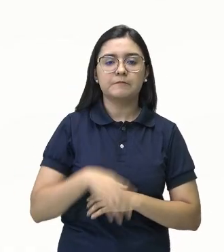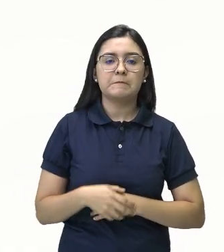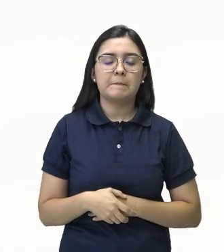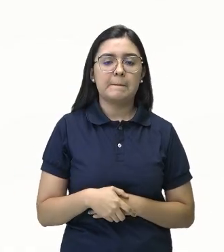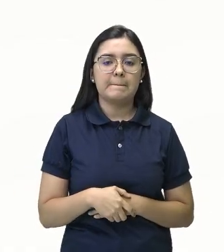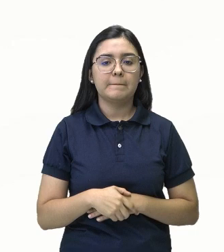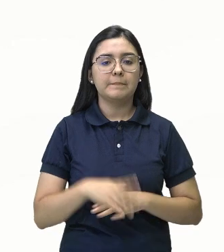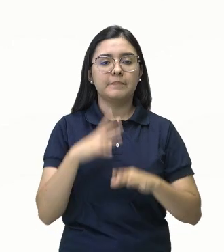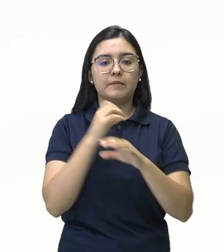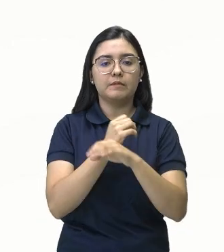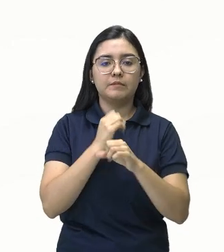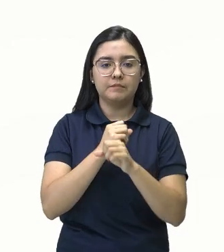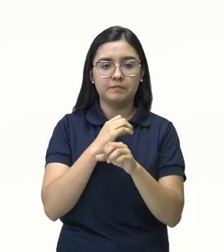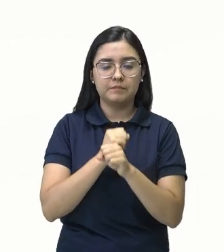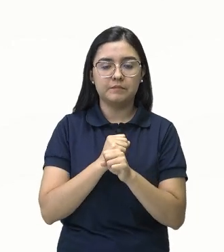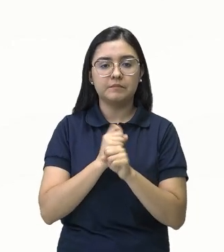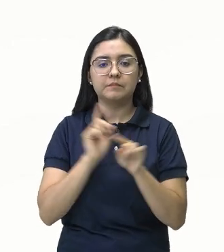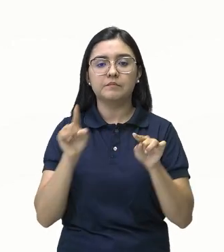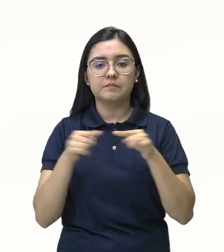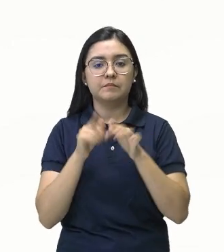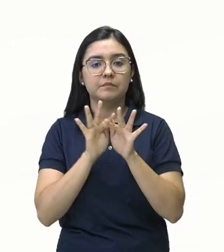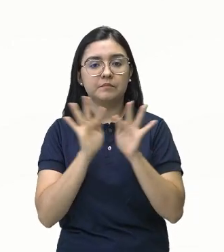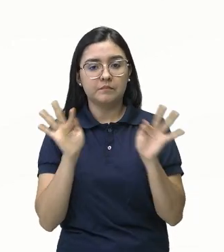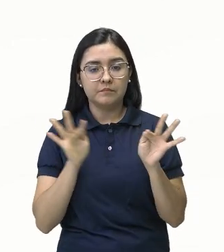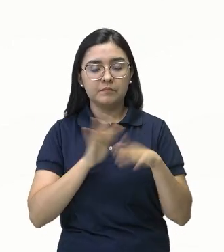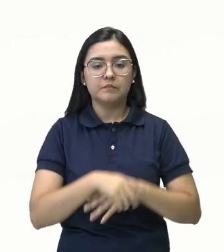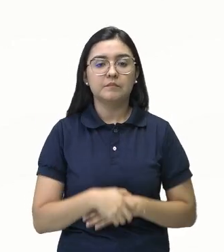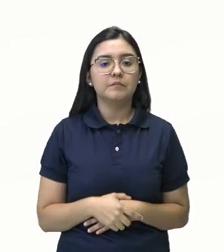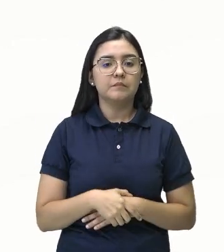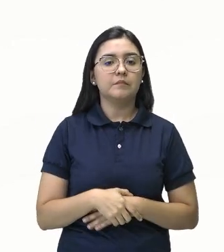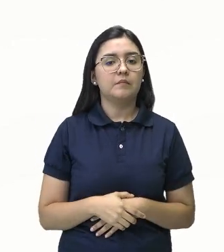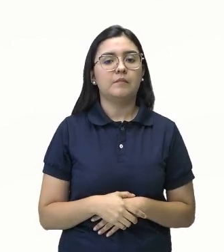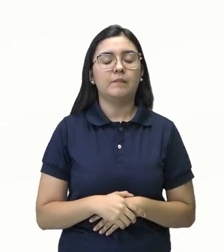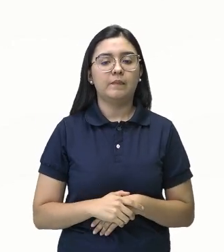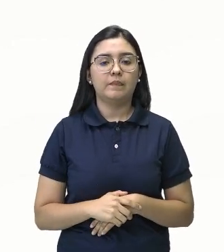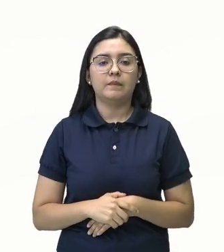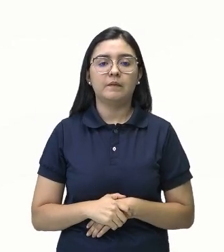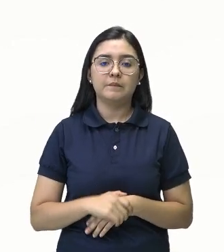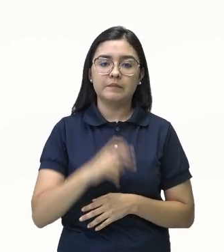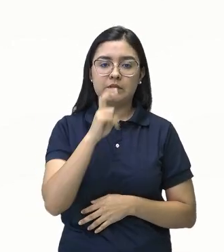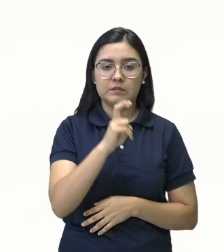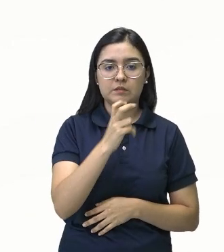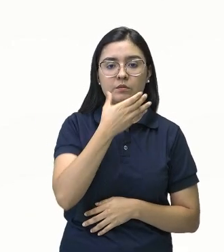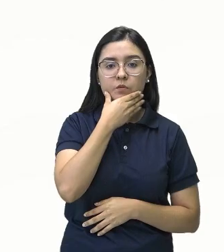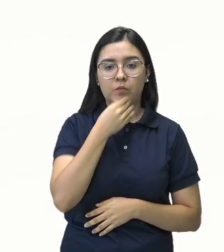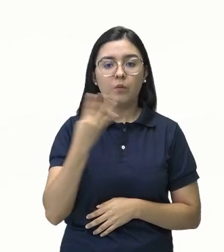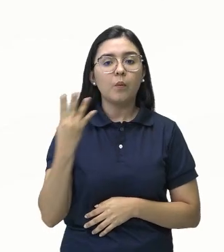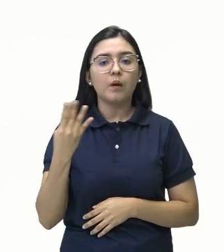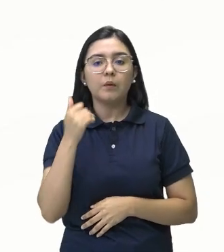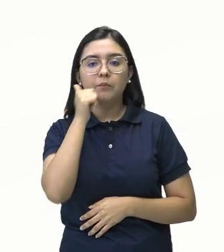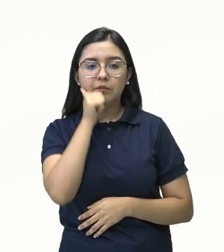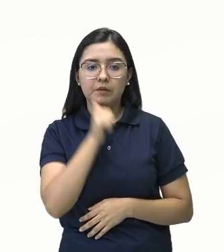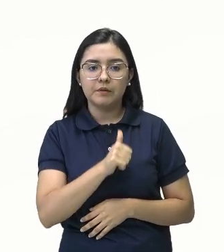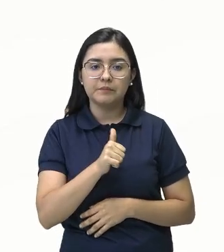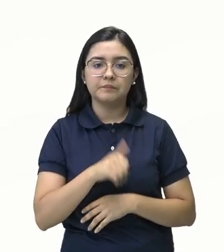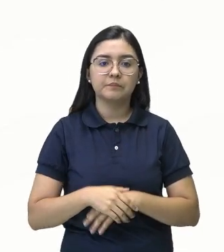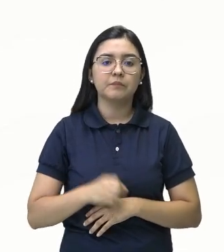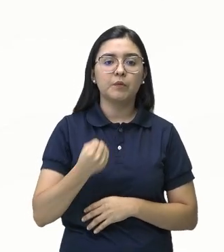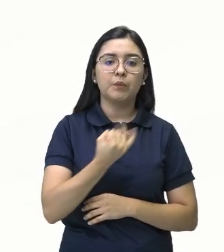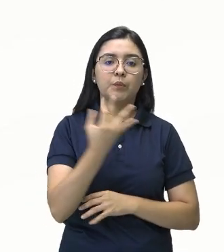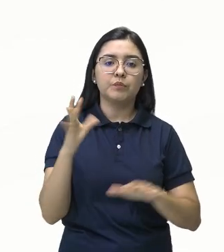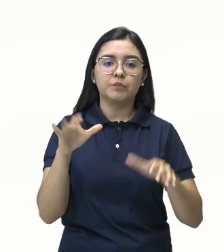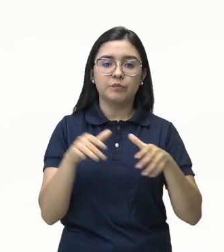o nosso cálculo de combinações simples. Com 5 homens e 4 mulheres,